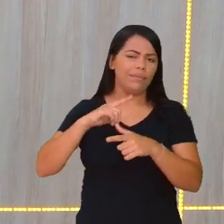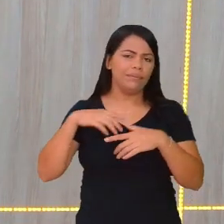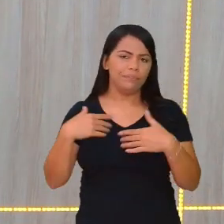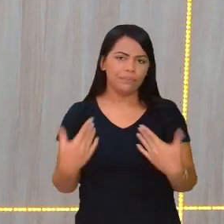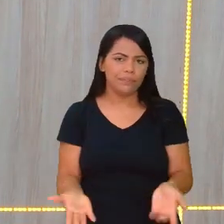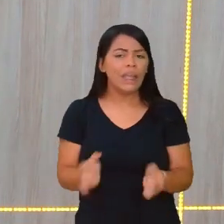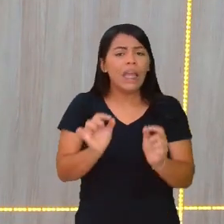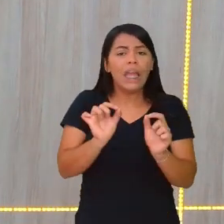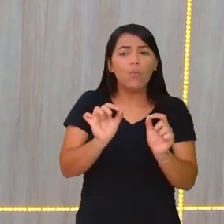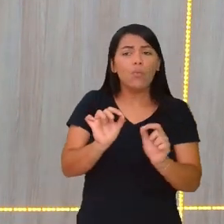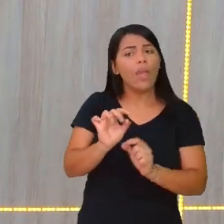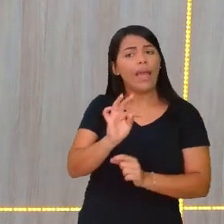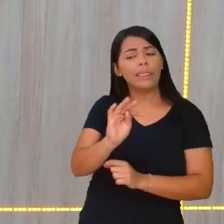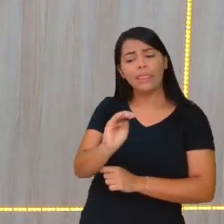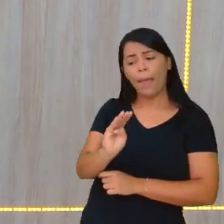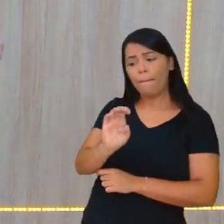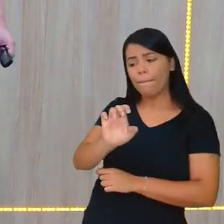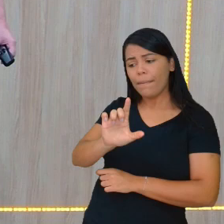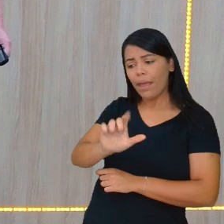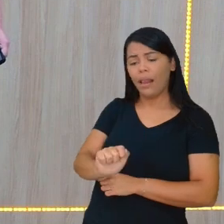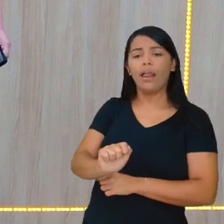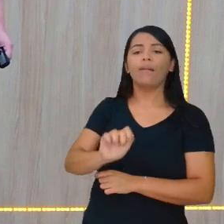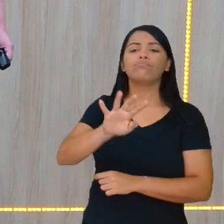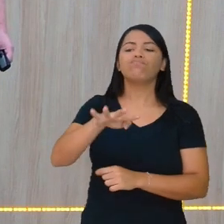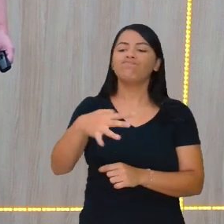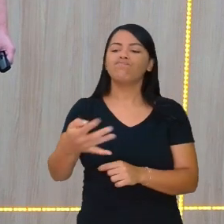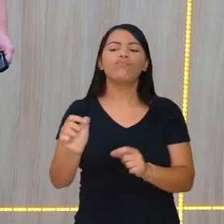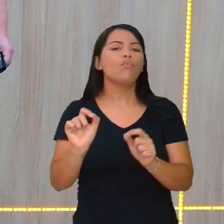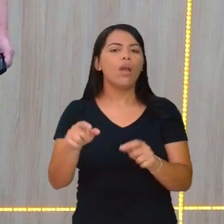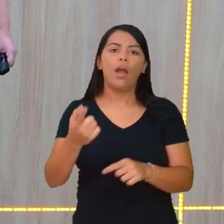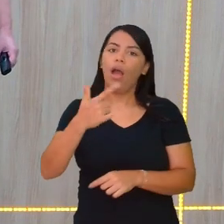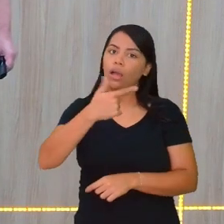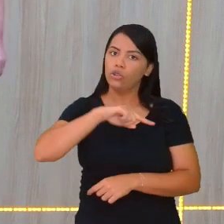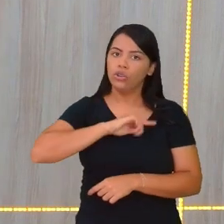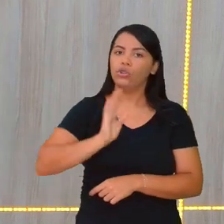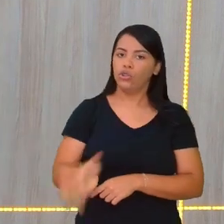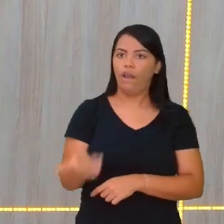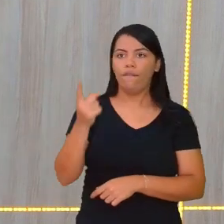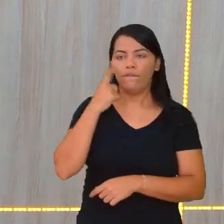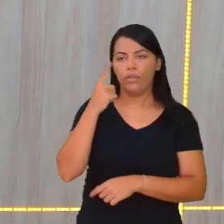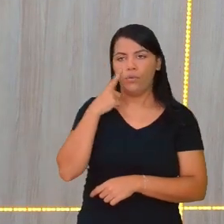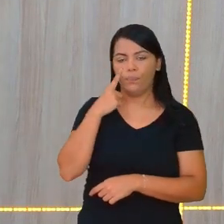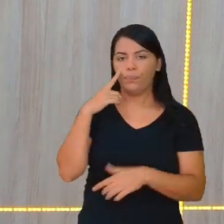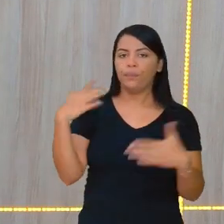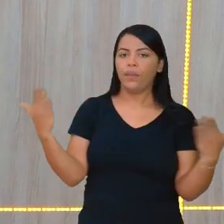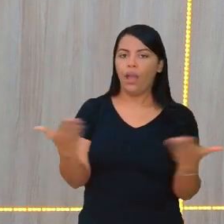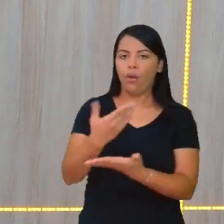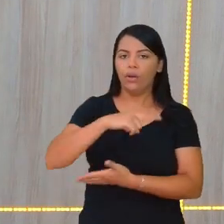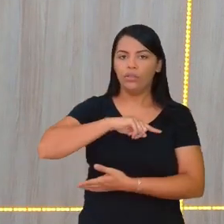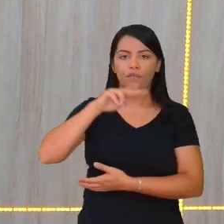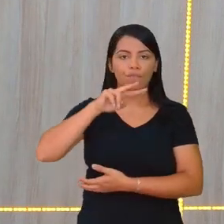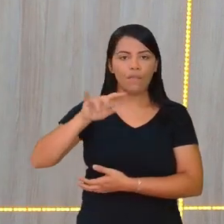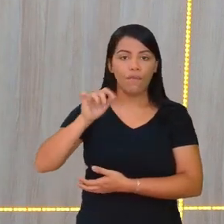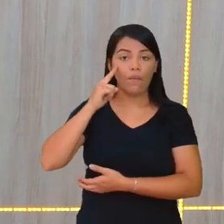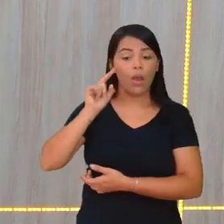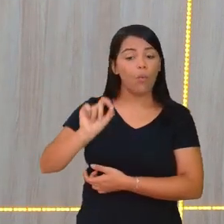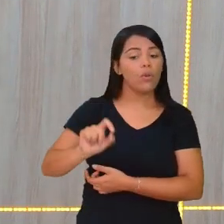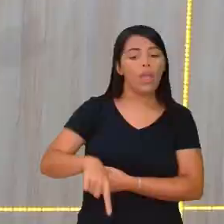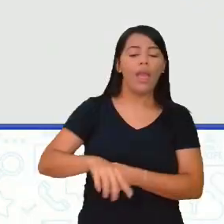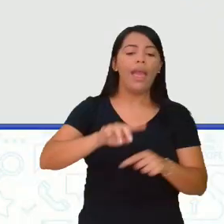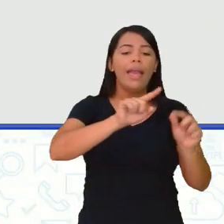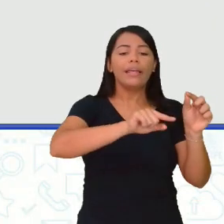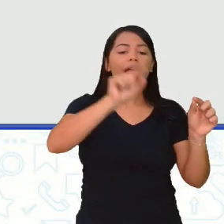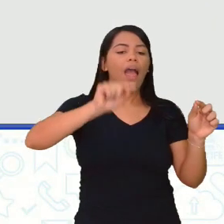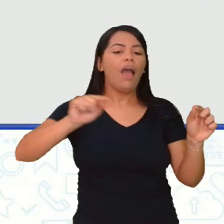uma tabela? A gente já viu. Agora vamos ver o que é um gráfico. Os gráficos são representações